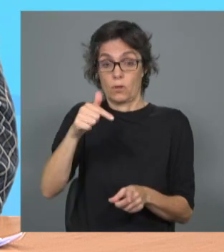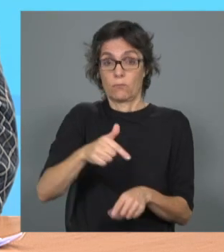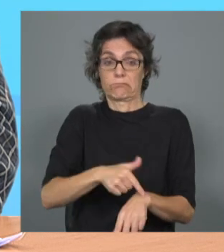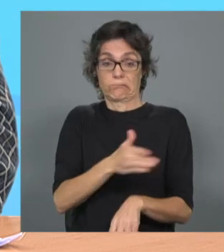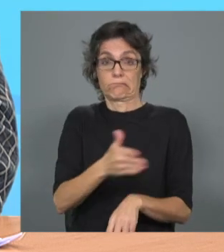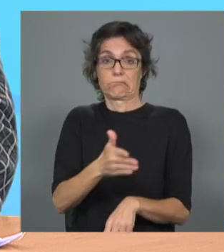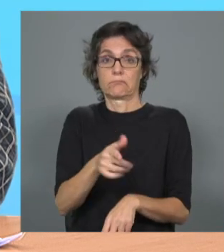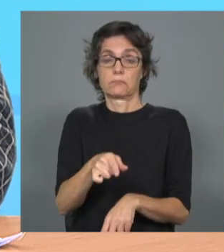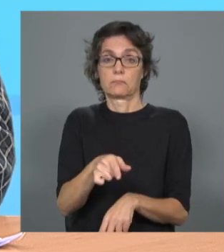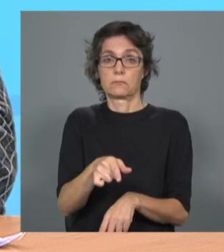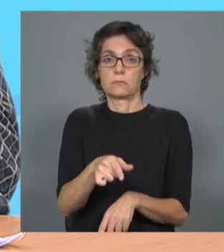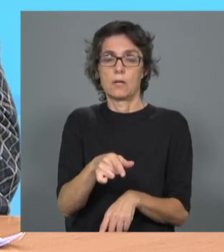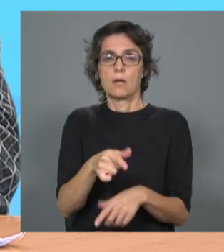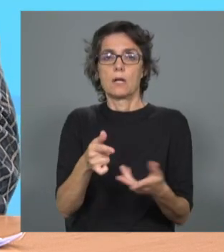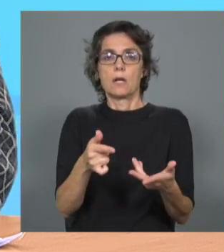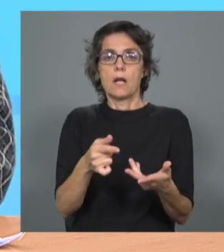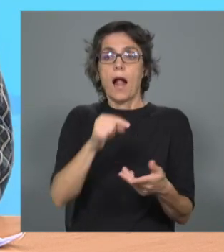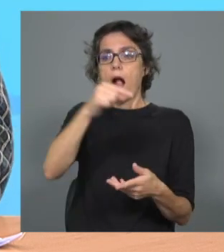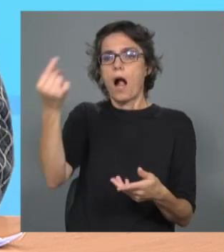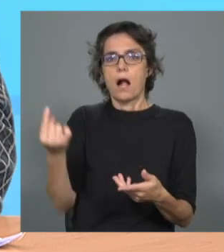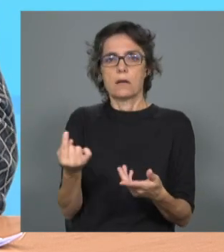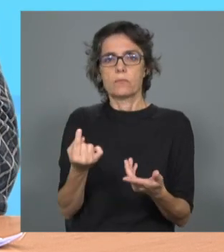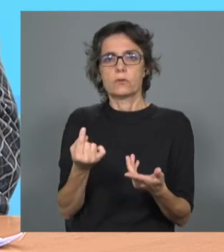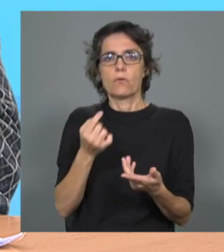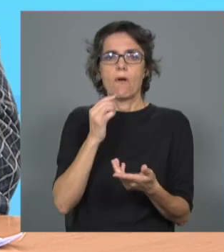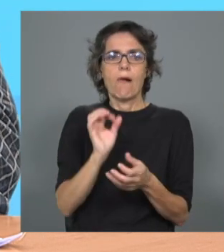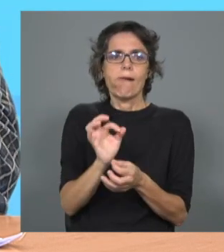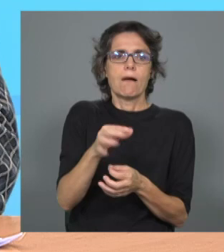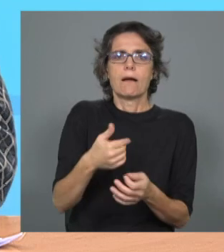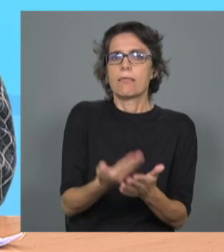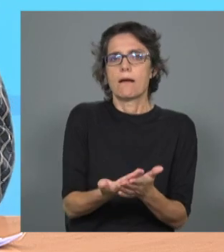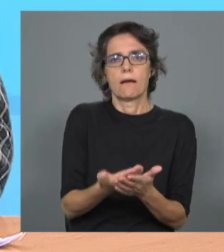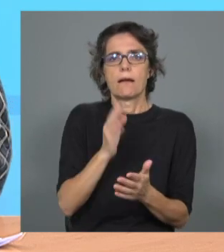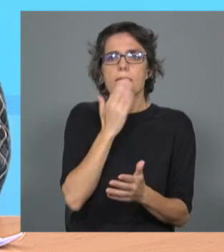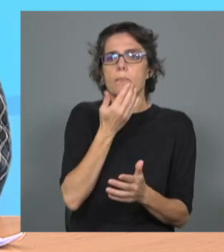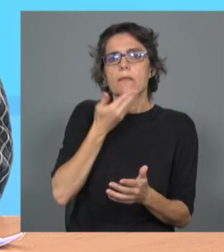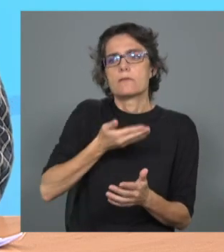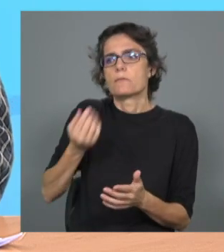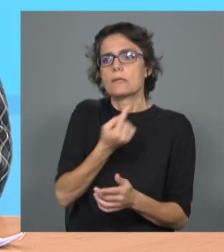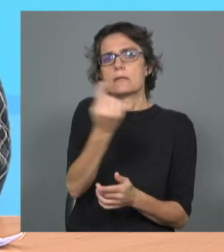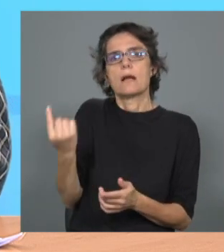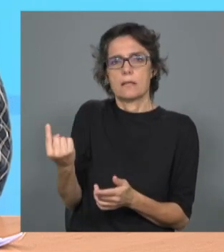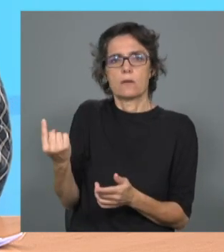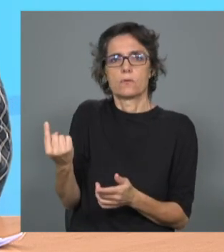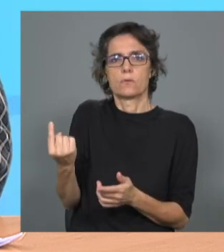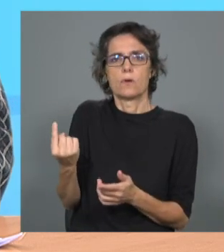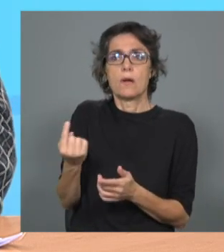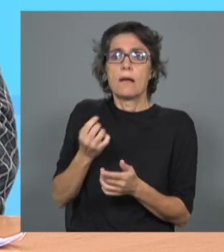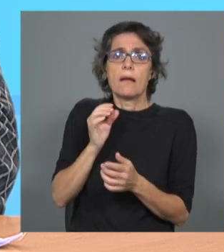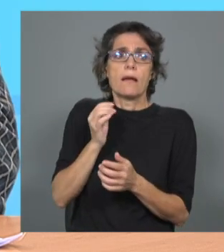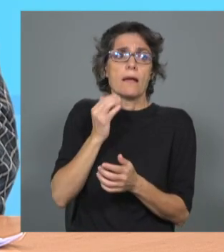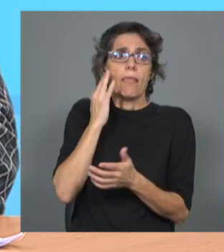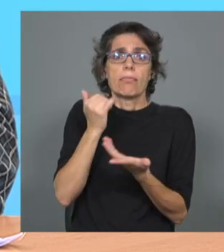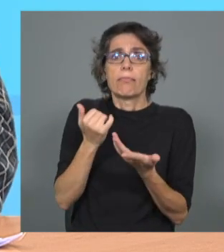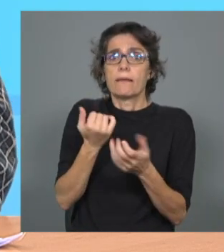época em que cada um dá o seu contributo, também fruto daquilo que foi a sua aprendizagem, daquilo que foi a sua vivência pessoal. E é nesse contexto que eu